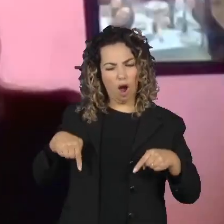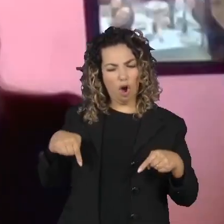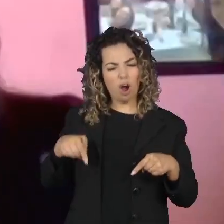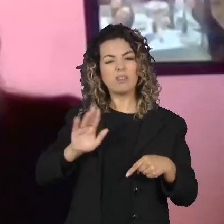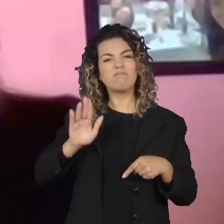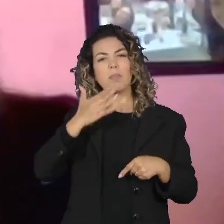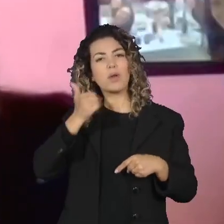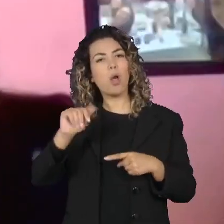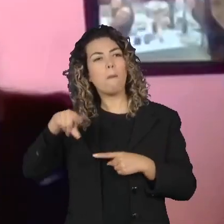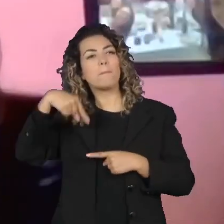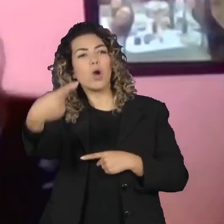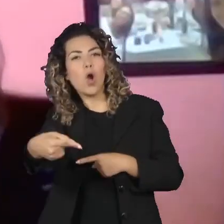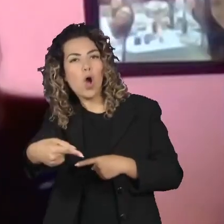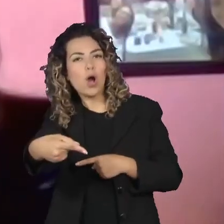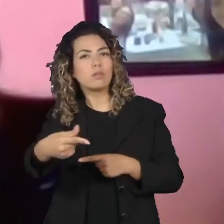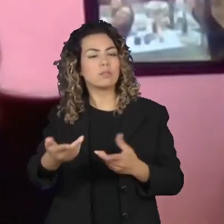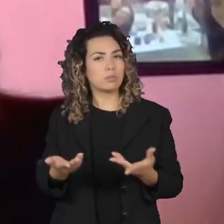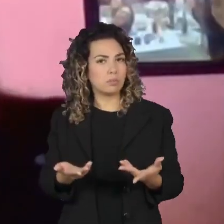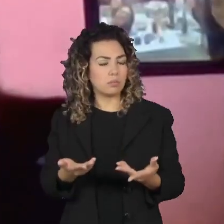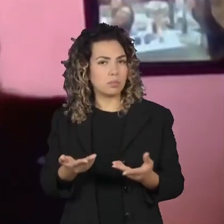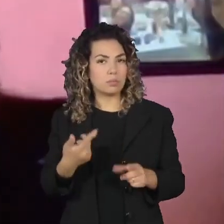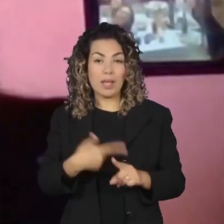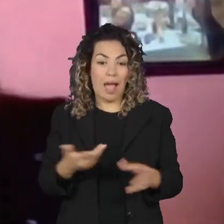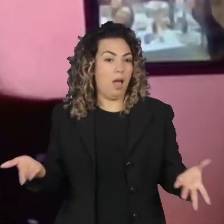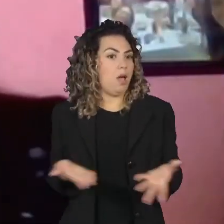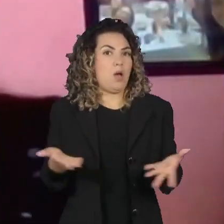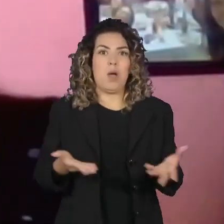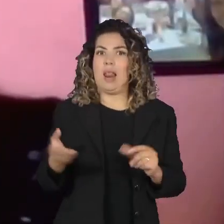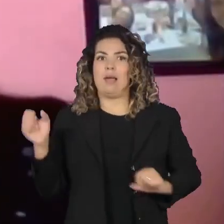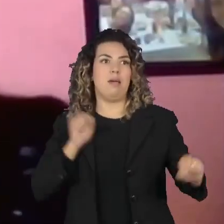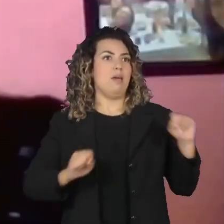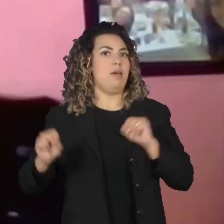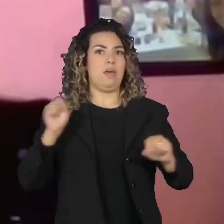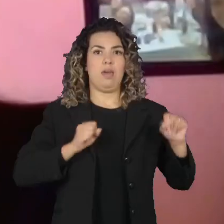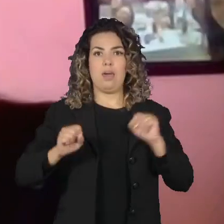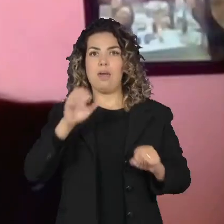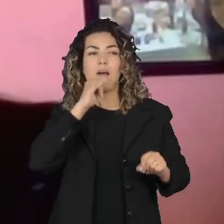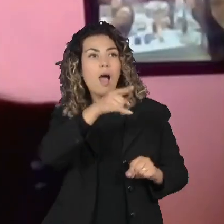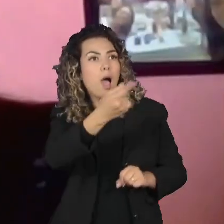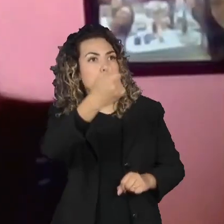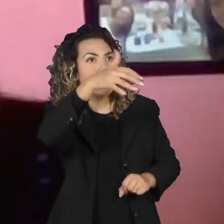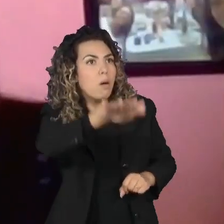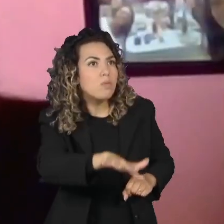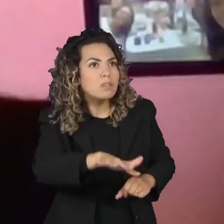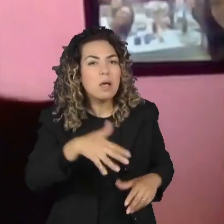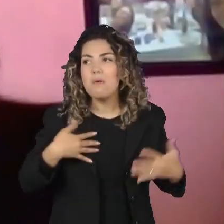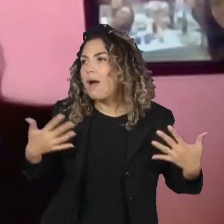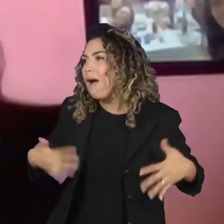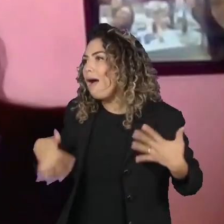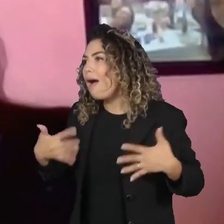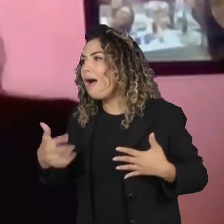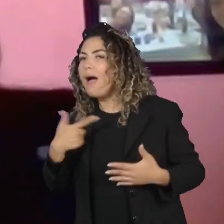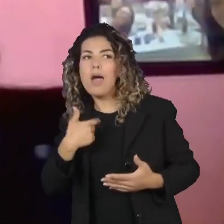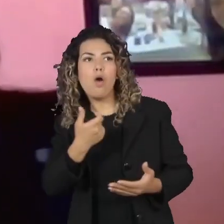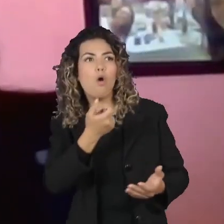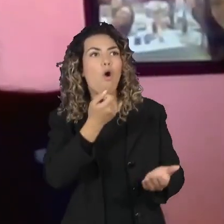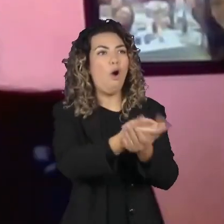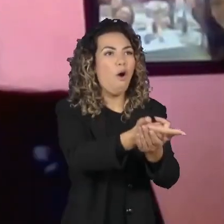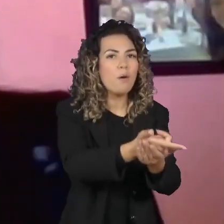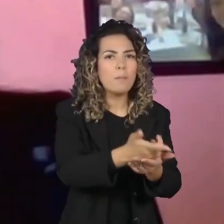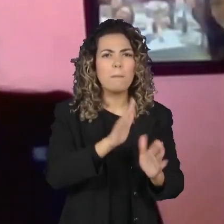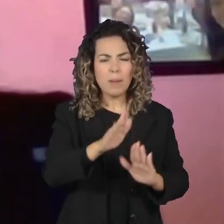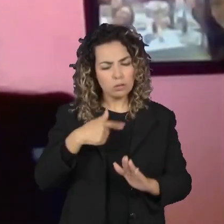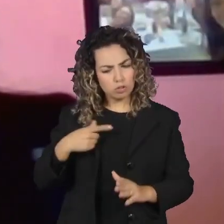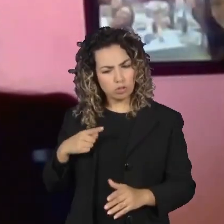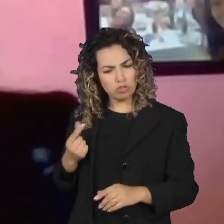dá, porque comprar agora algo que está numa oportunidade, numa promoção, vai me custar quanto? Porque será que eu tenho